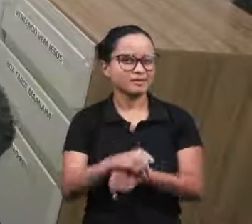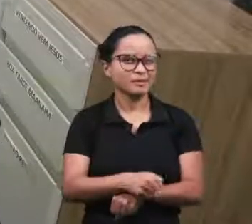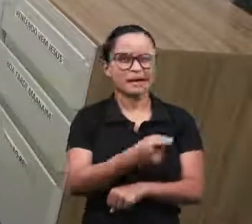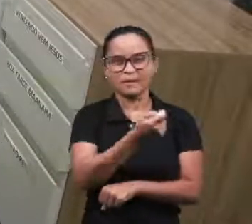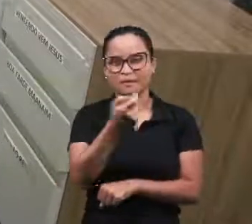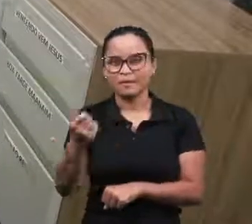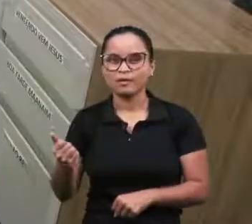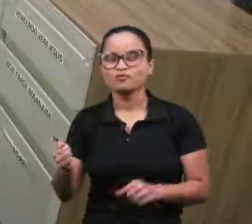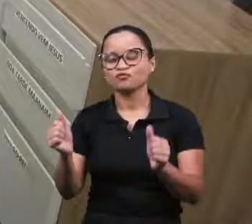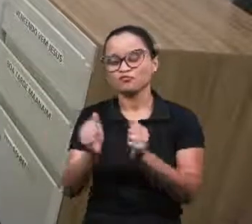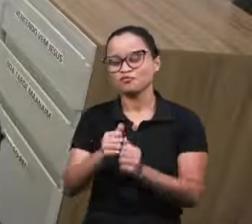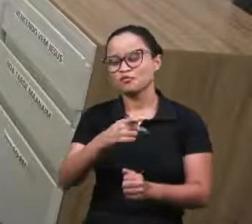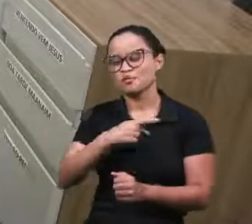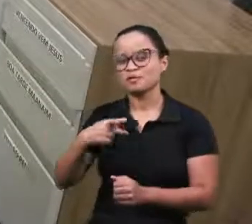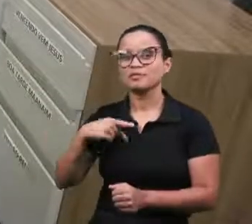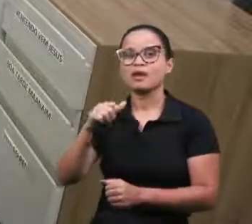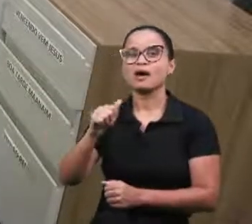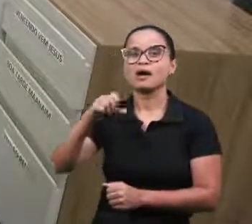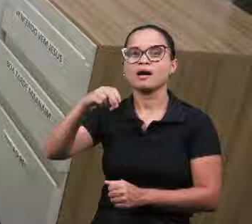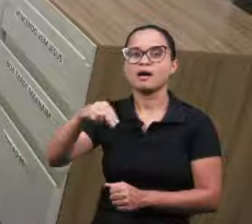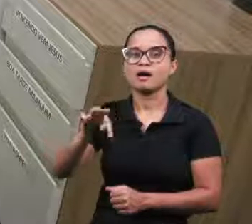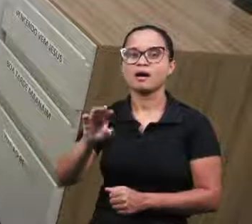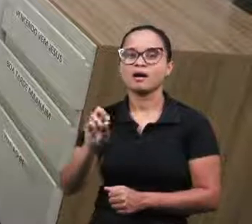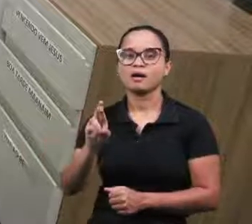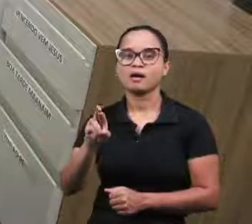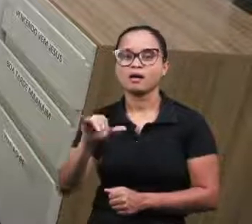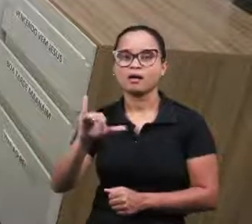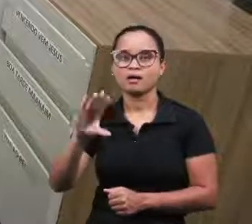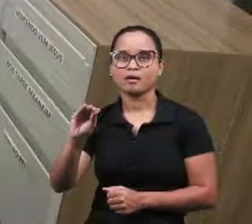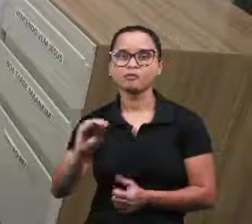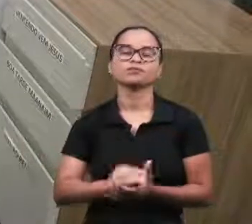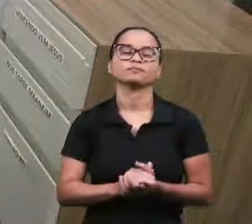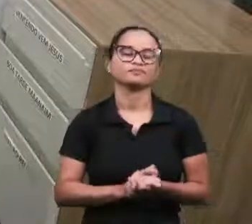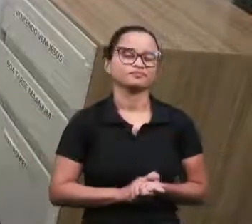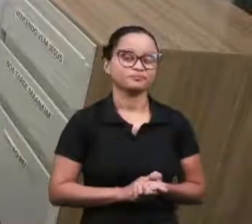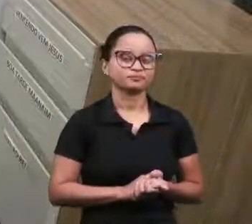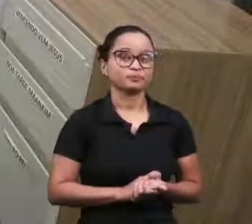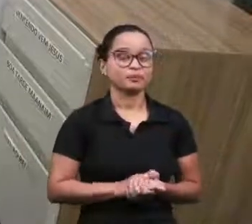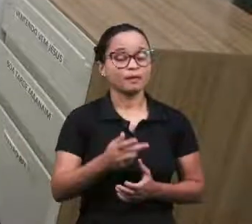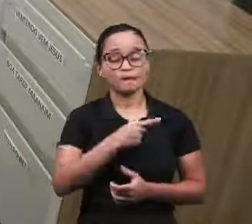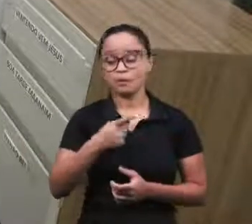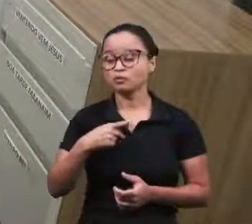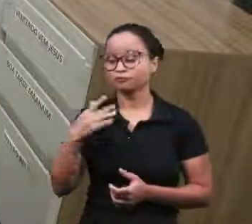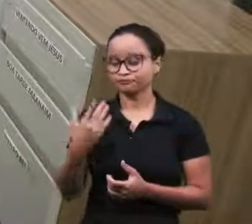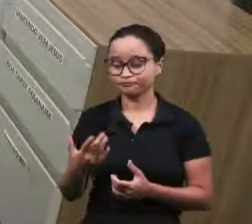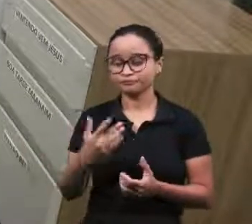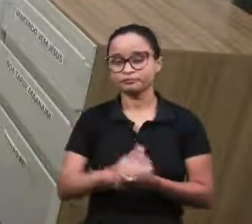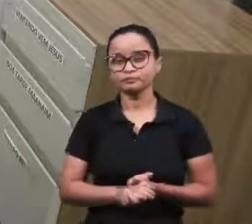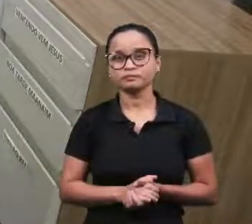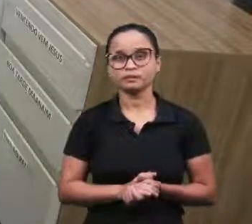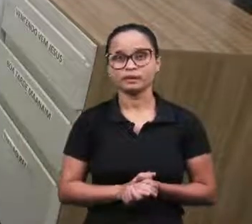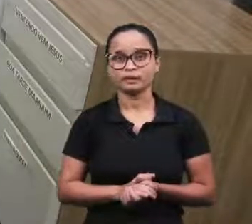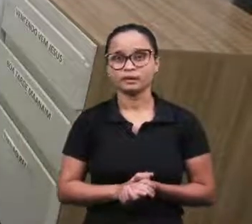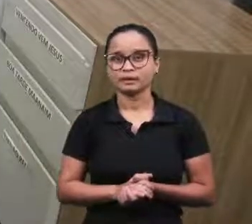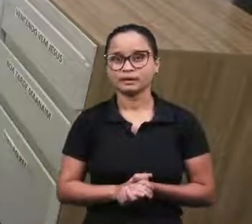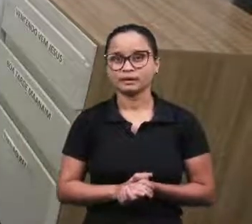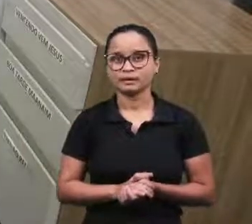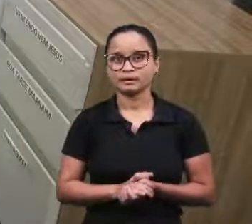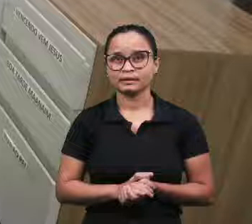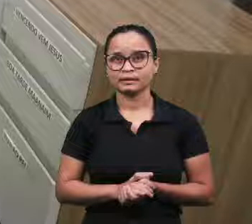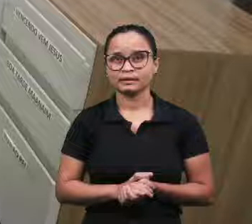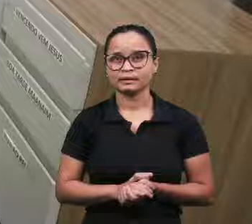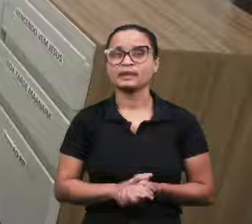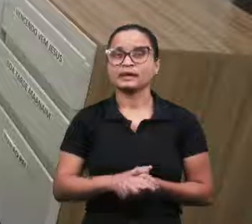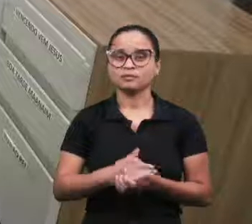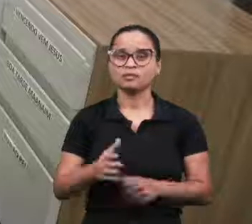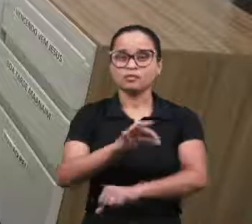pastor Antônio Carlos Rodrigues de Oliveira. Mas, pastor, o senhor citou aí que o senhor trabalhou, o senhor é engenheiro, né? Sou